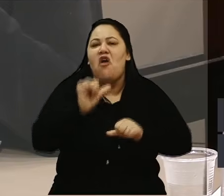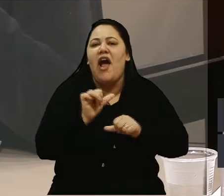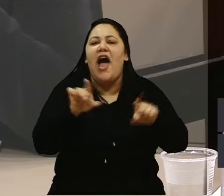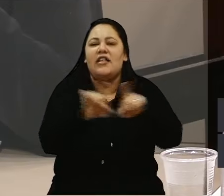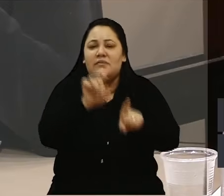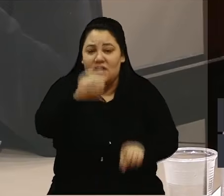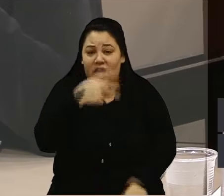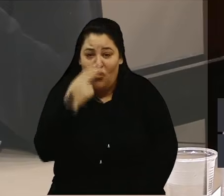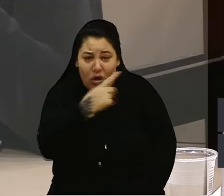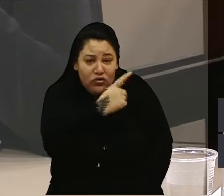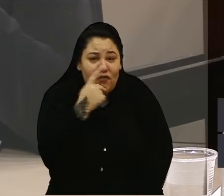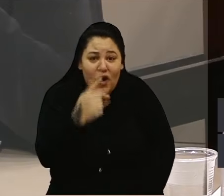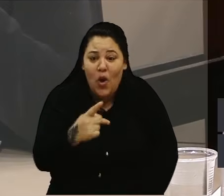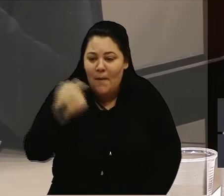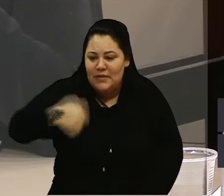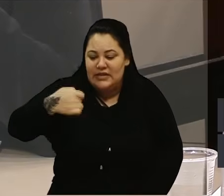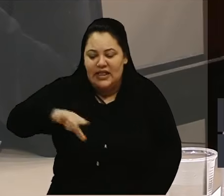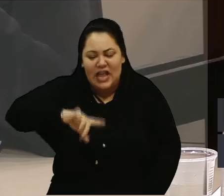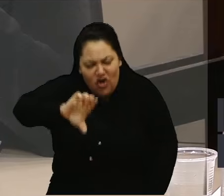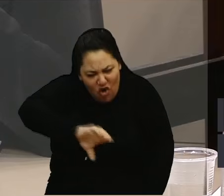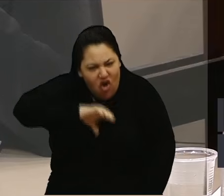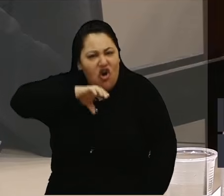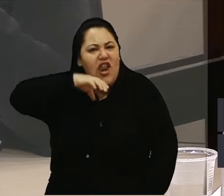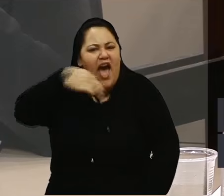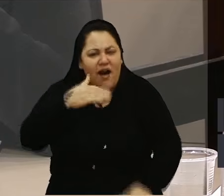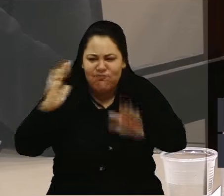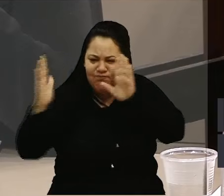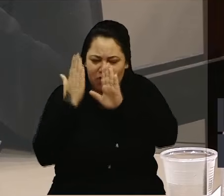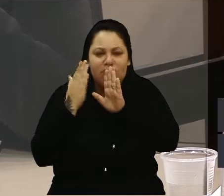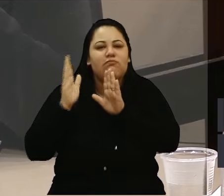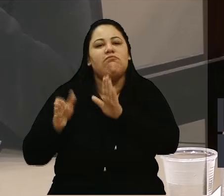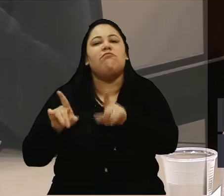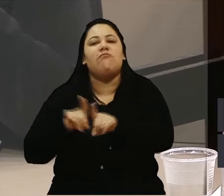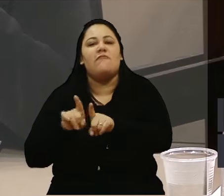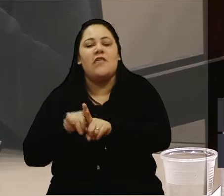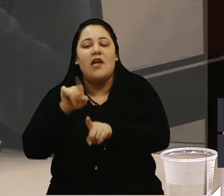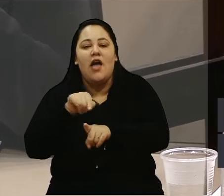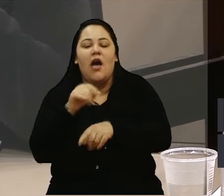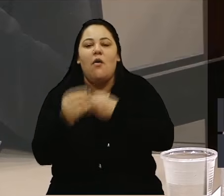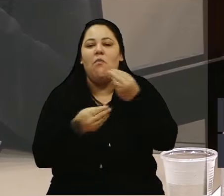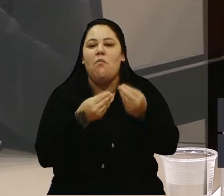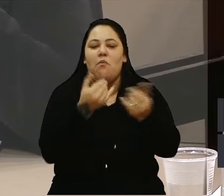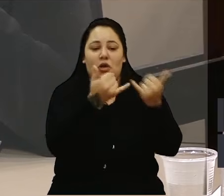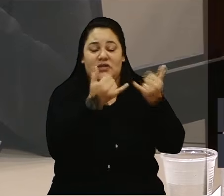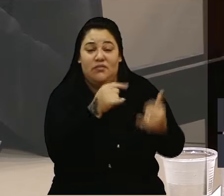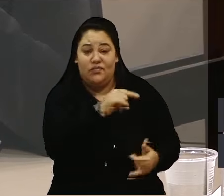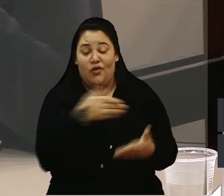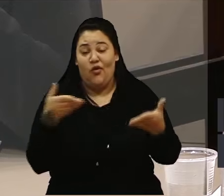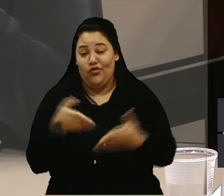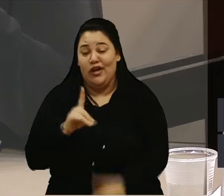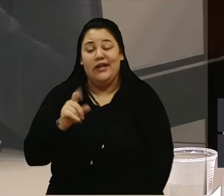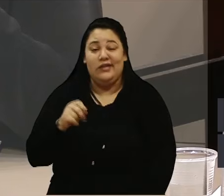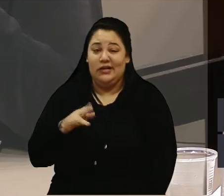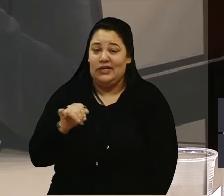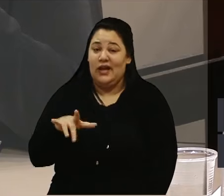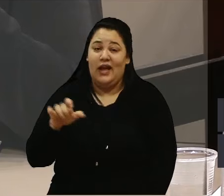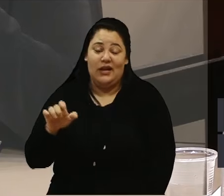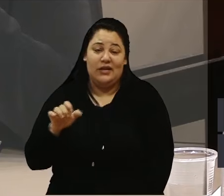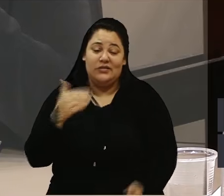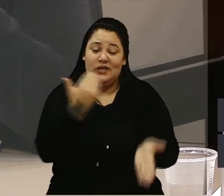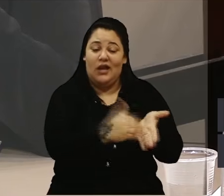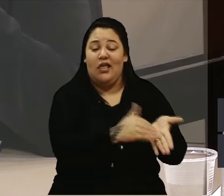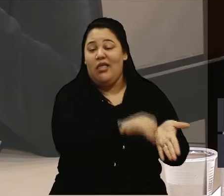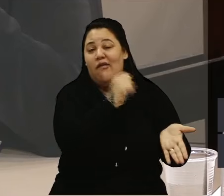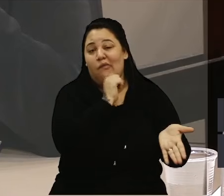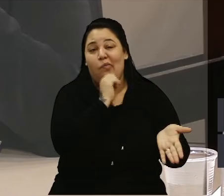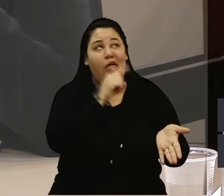a sua fala aqui, a ousadia, a gente só muda com a ousadia. Enquanto a gente tiver, por exemplo, a adjunta que a gente tem, ou o secretário com o pensamento antigo e pessoas lá